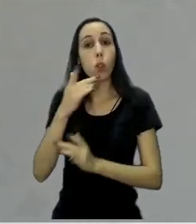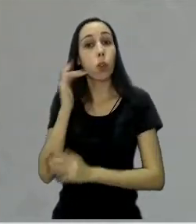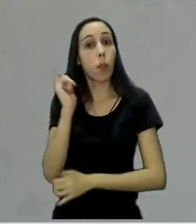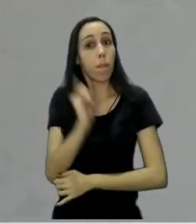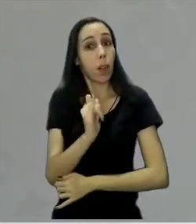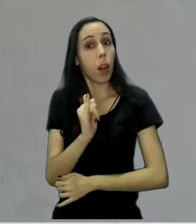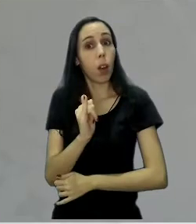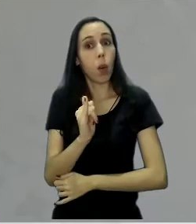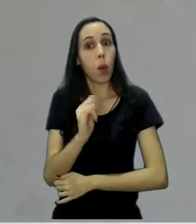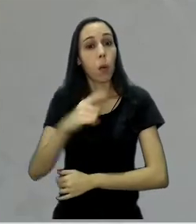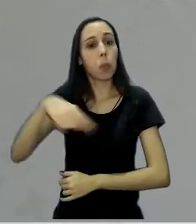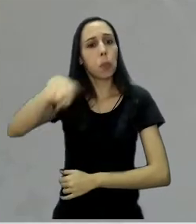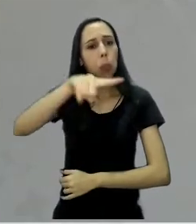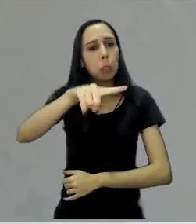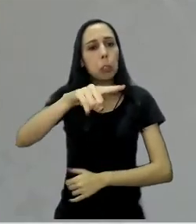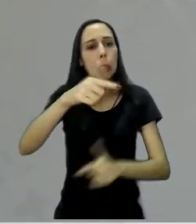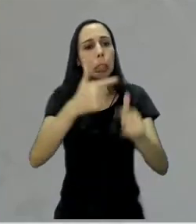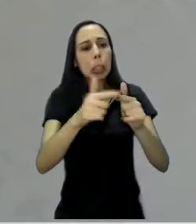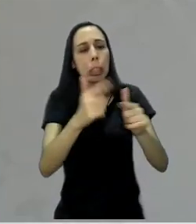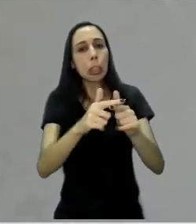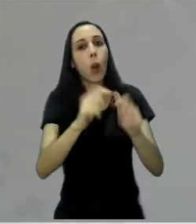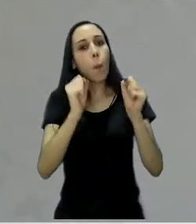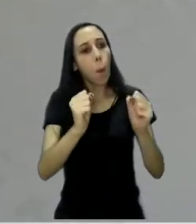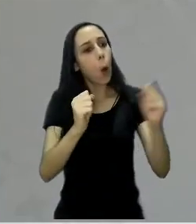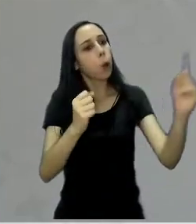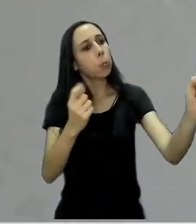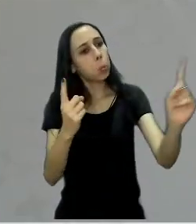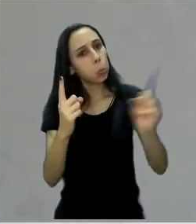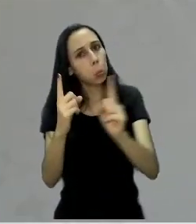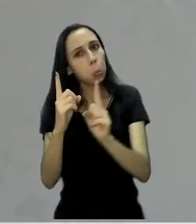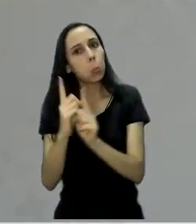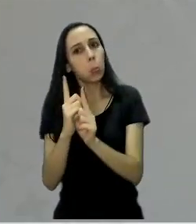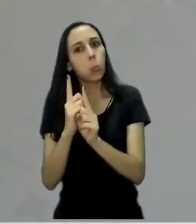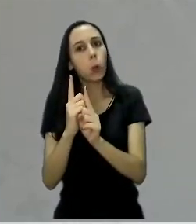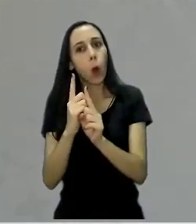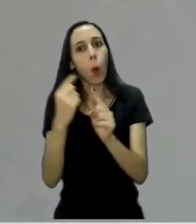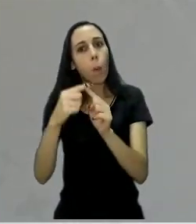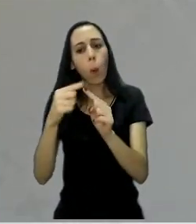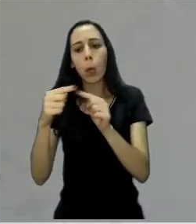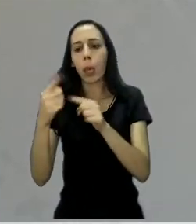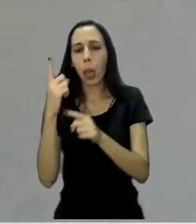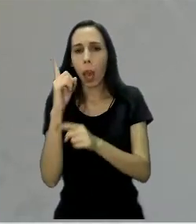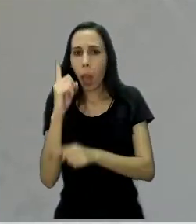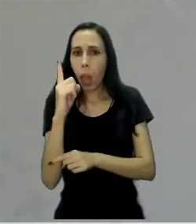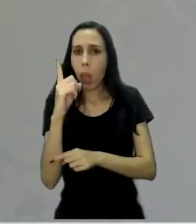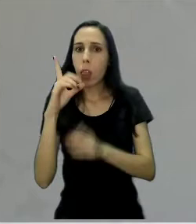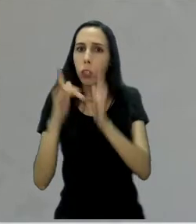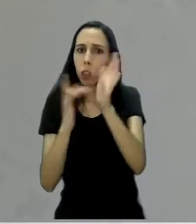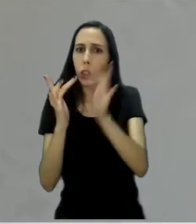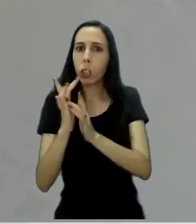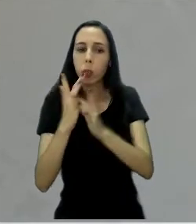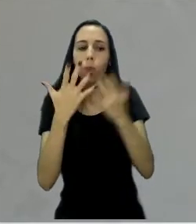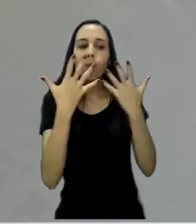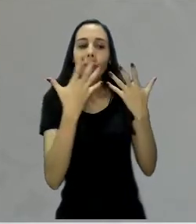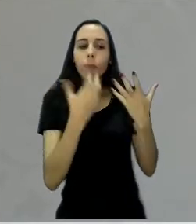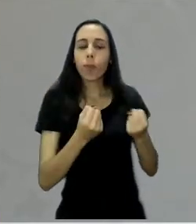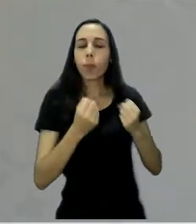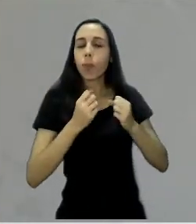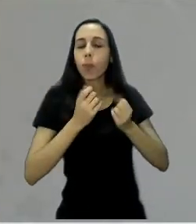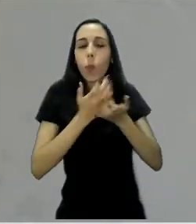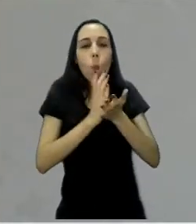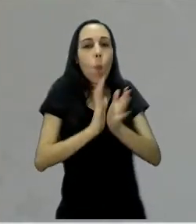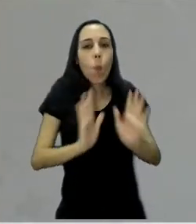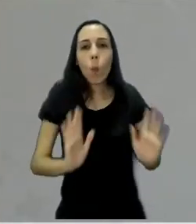Jesus disse: vinde a mim, vós todos que estáis aflitos sob o fardo, e eu vos aliviarei. Se